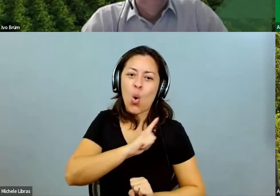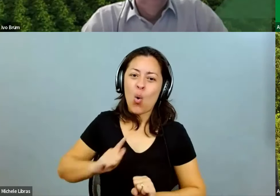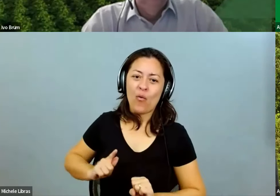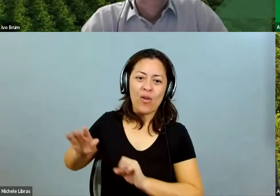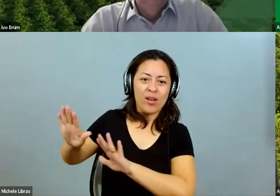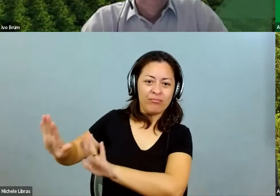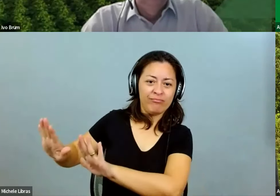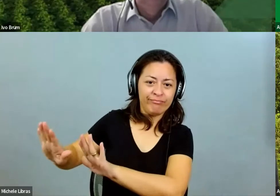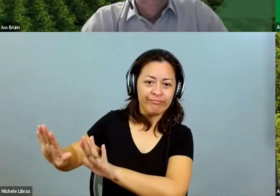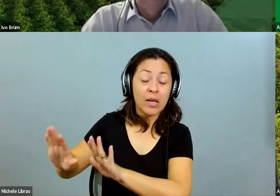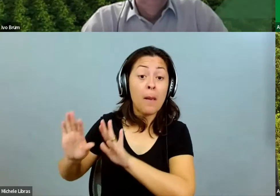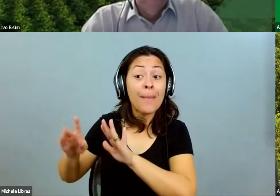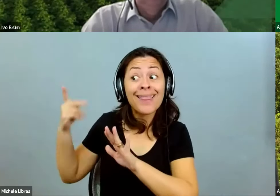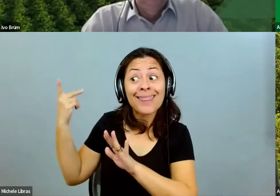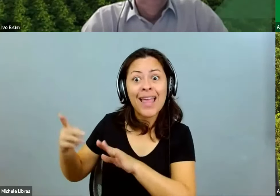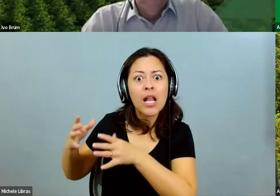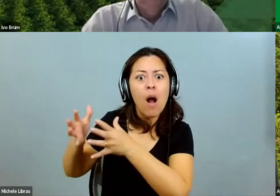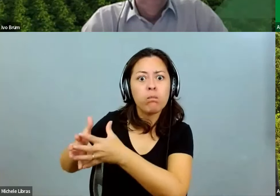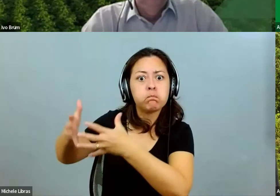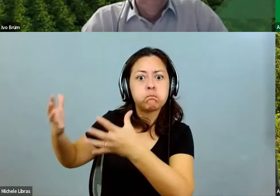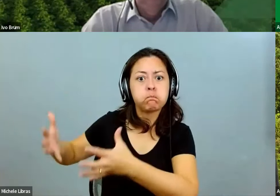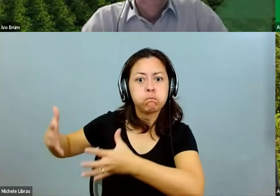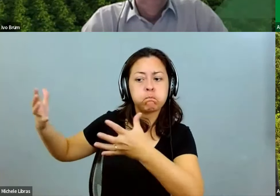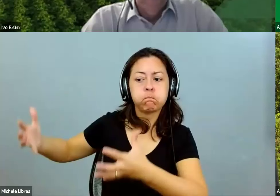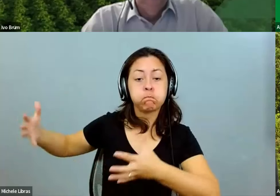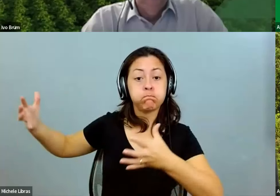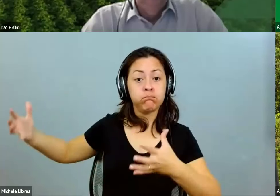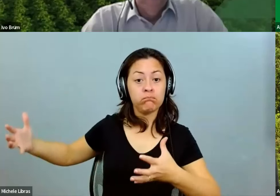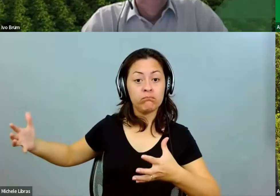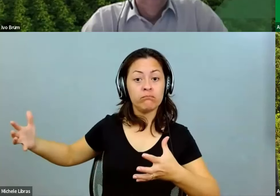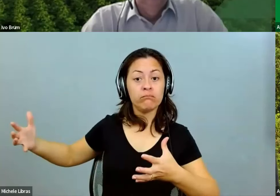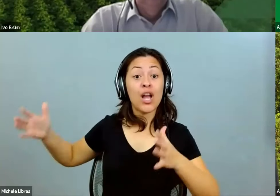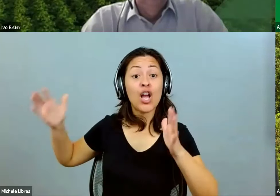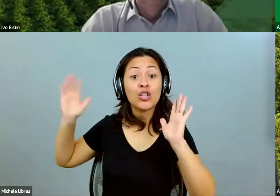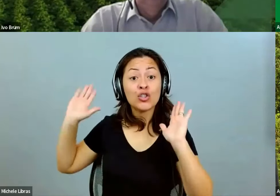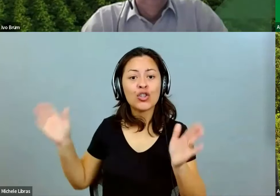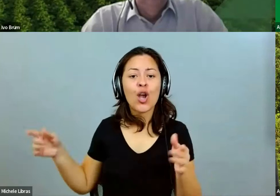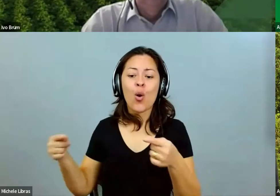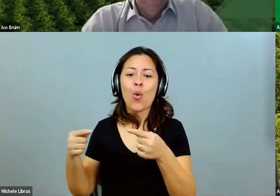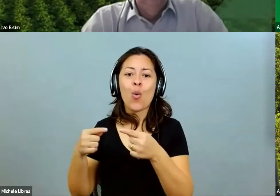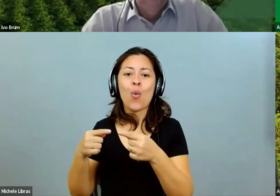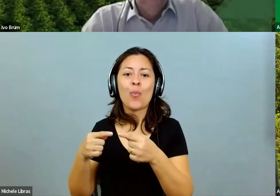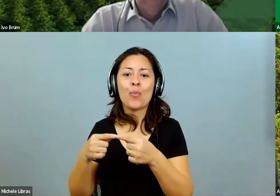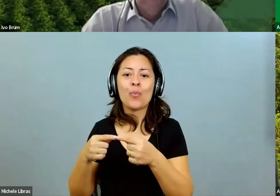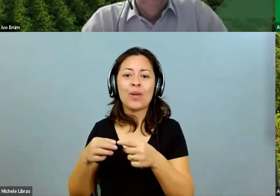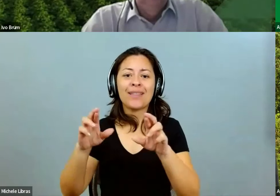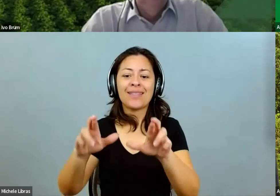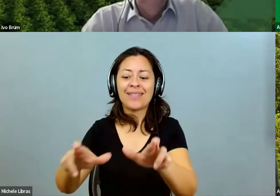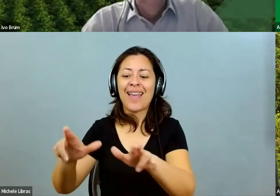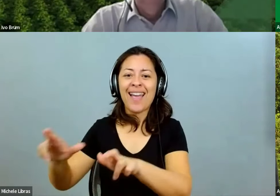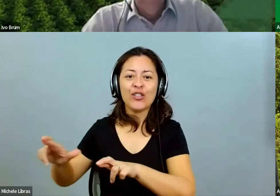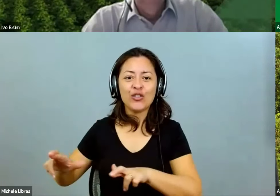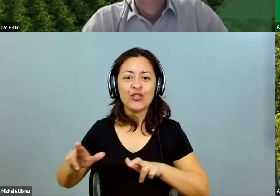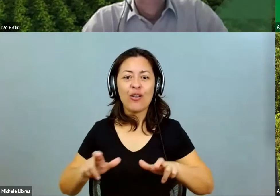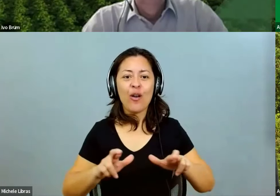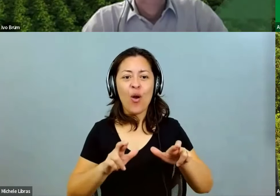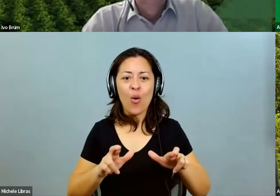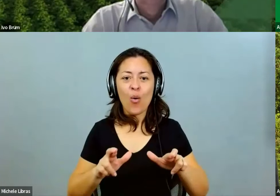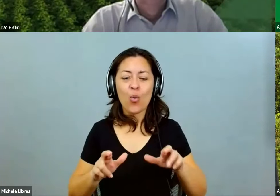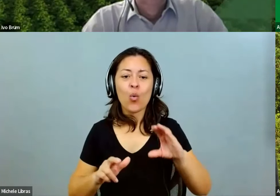expansões deles já são para regiões que TM um clima mais volátil também